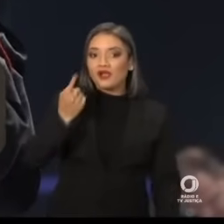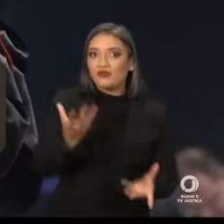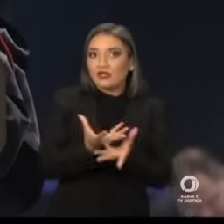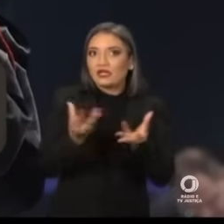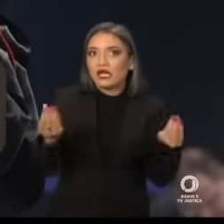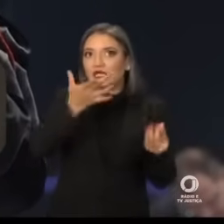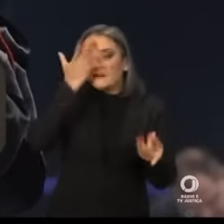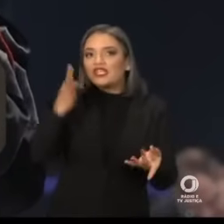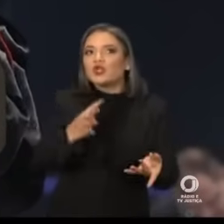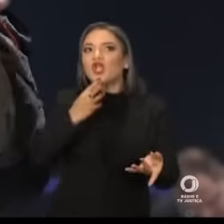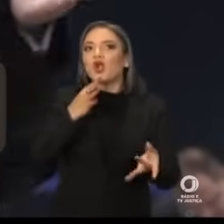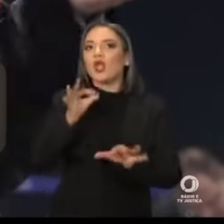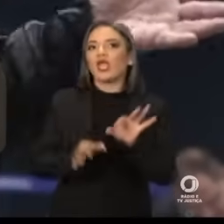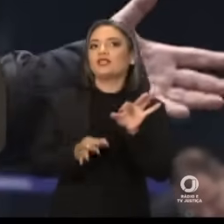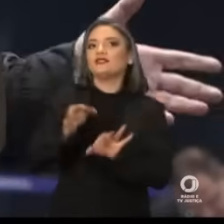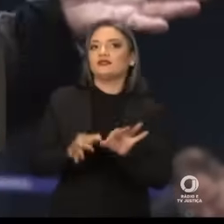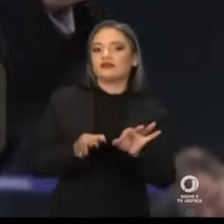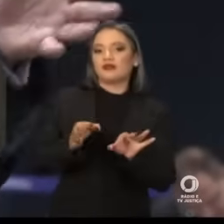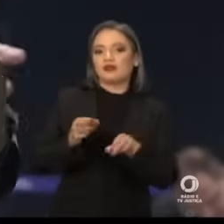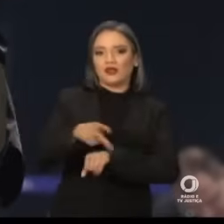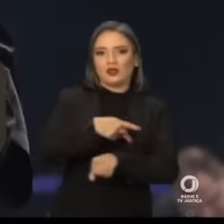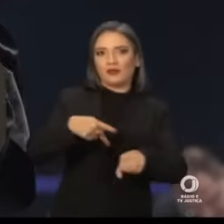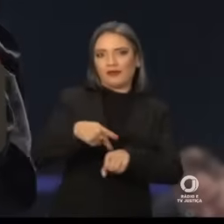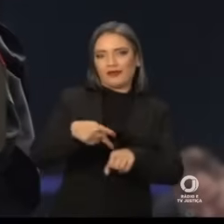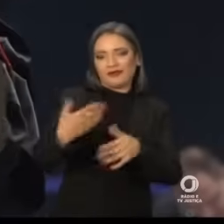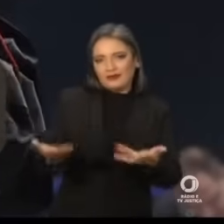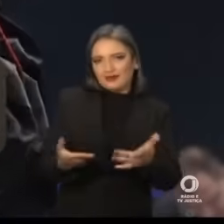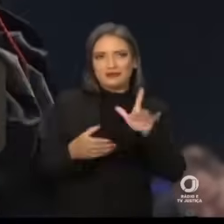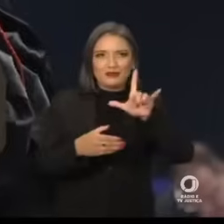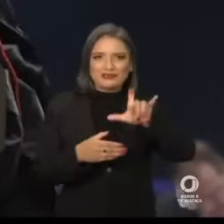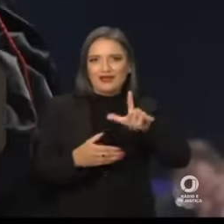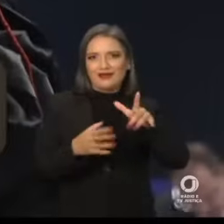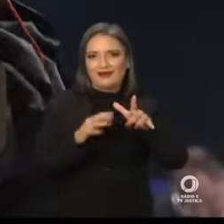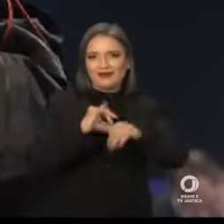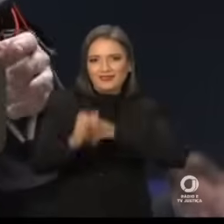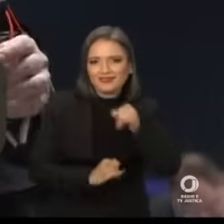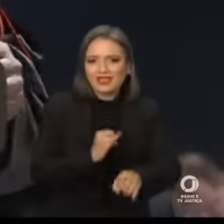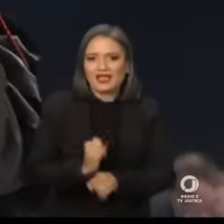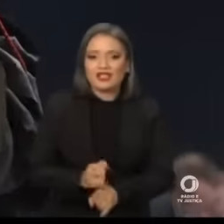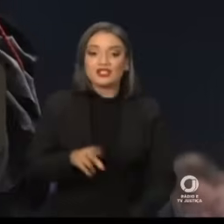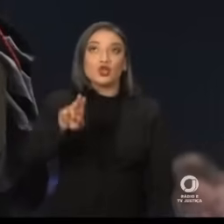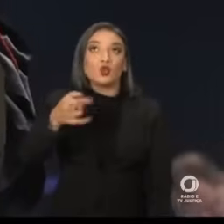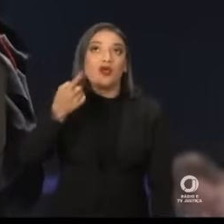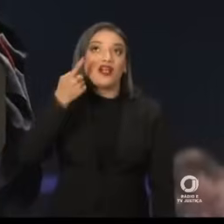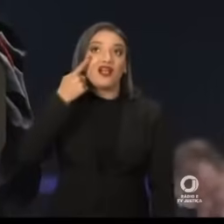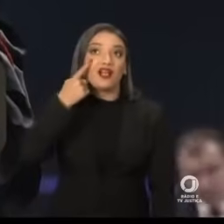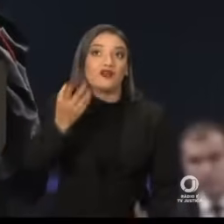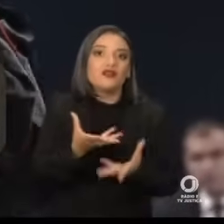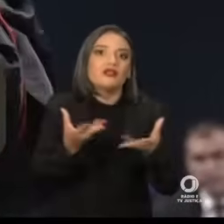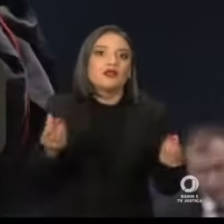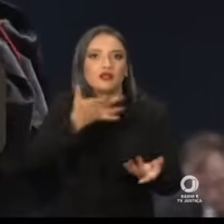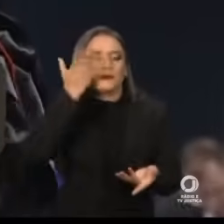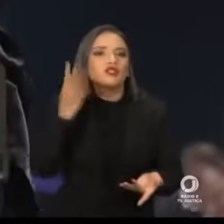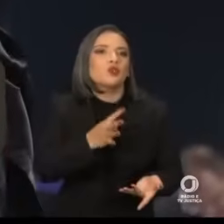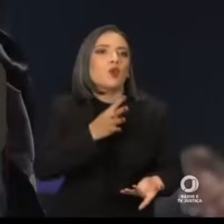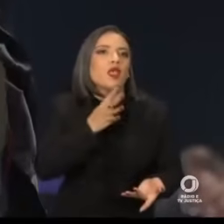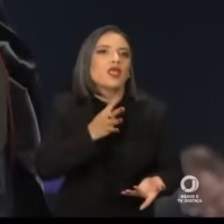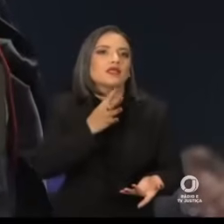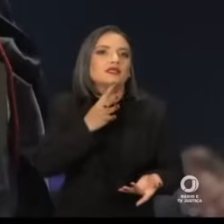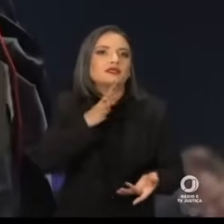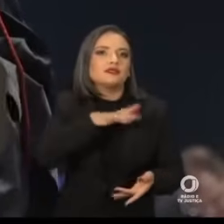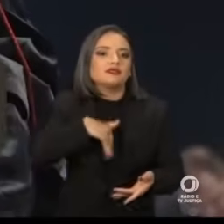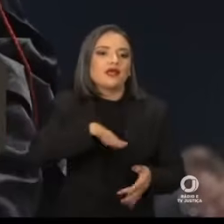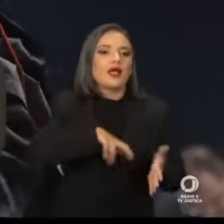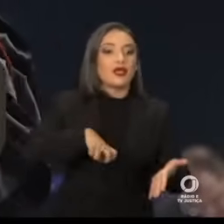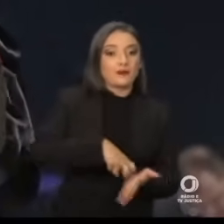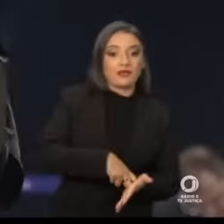país, de Instagram, de internet. Eu nunca vi tanto jurista na área penal. Nunca, todos eles